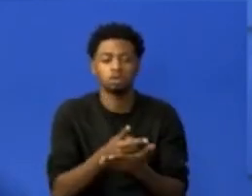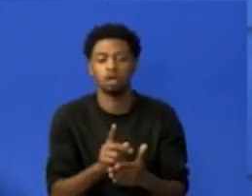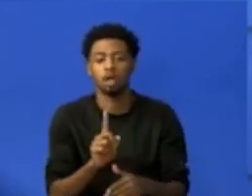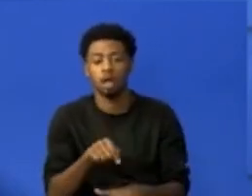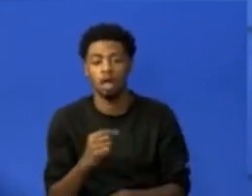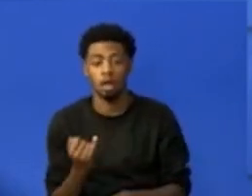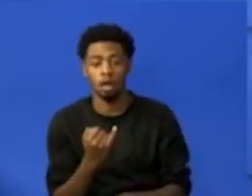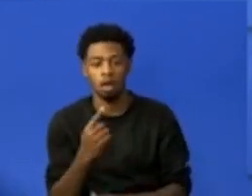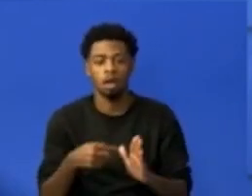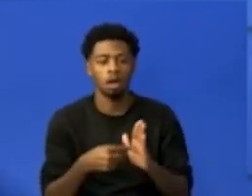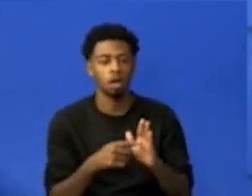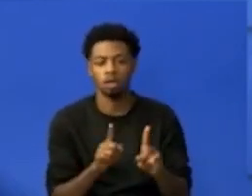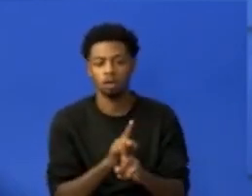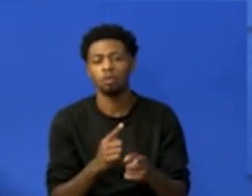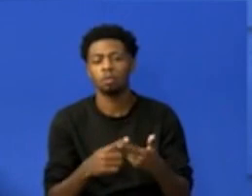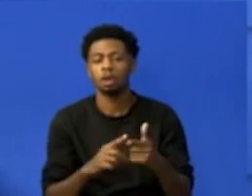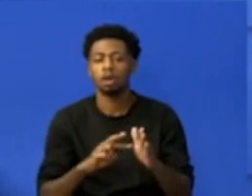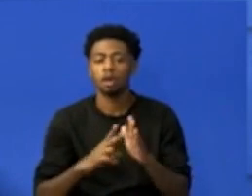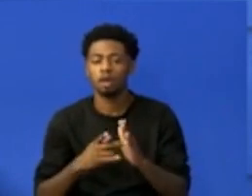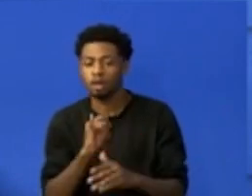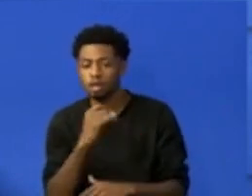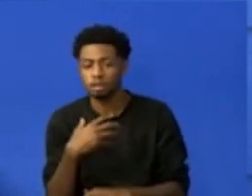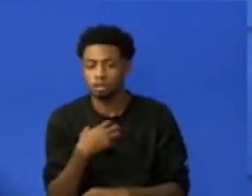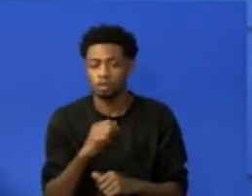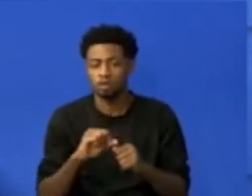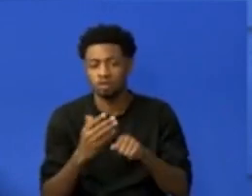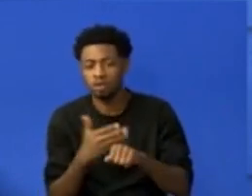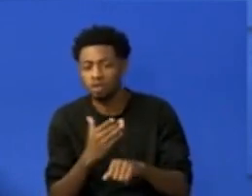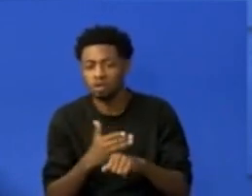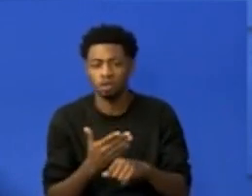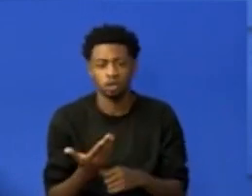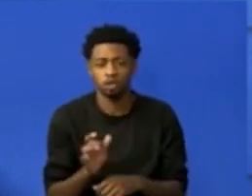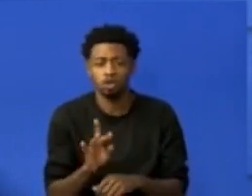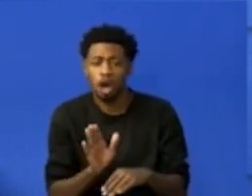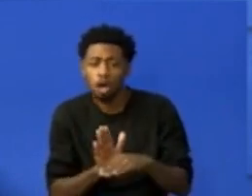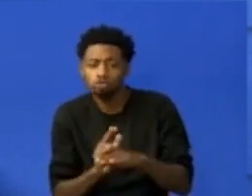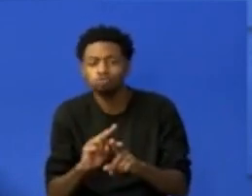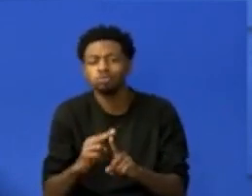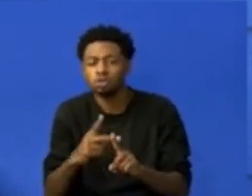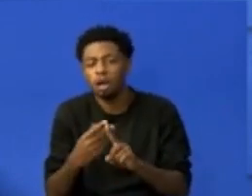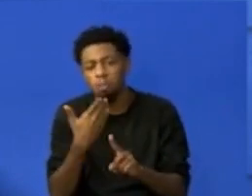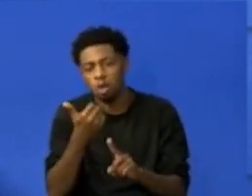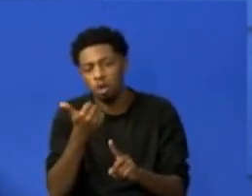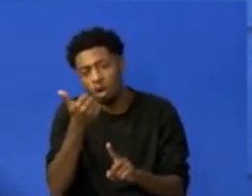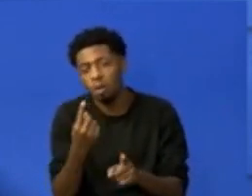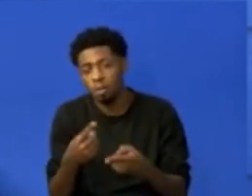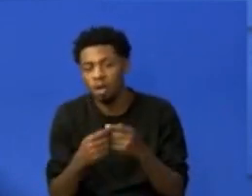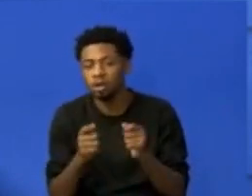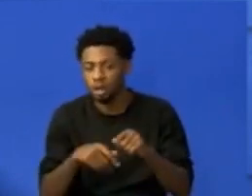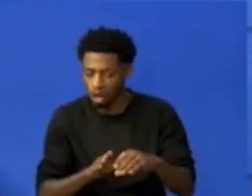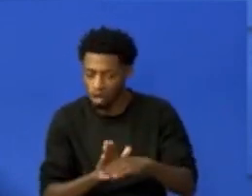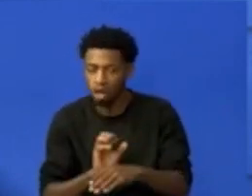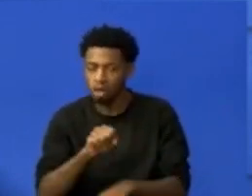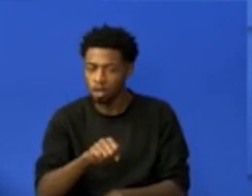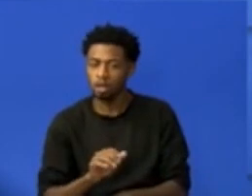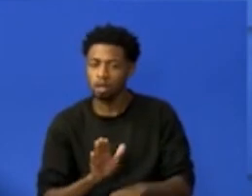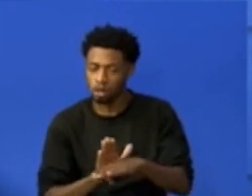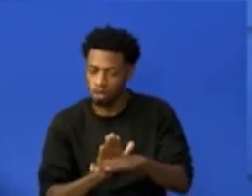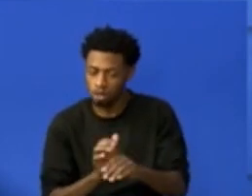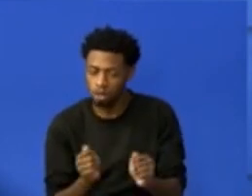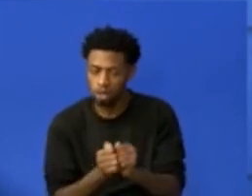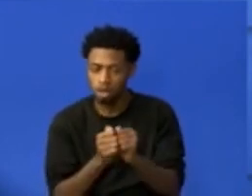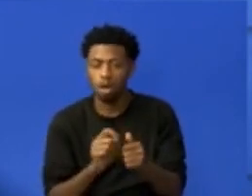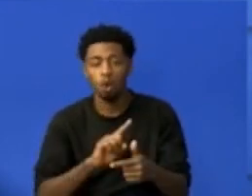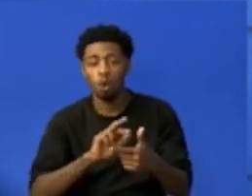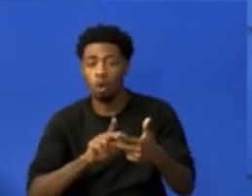meta, não. Ele geralmente é considerado um tipo de treinamento complementar, mas ele complementa, ele auxilia os